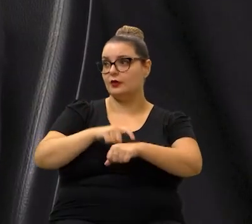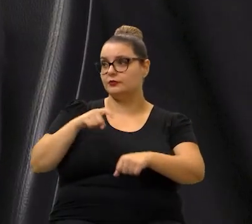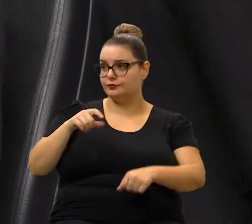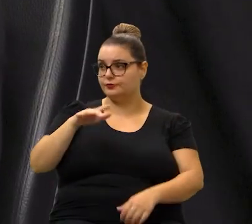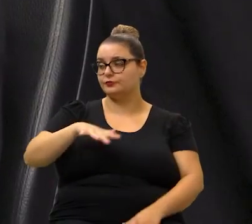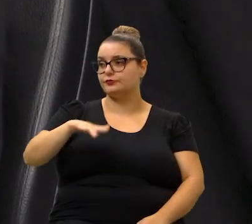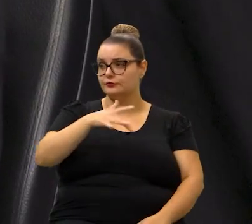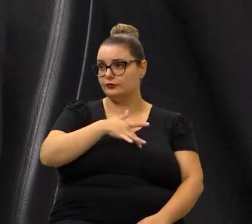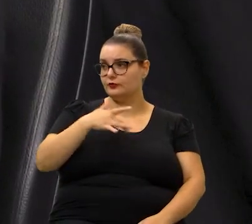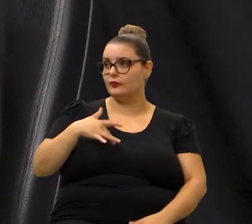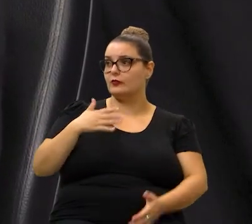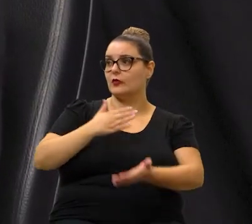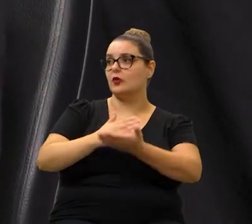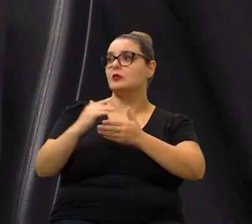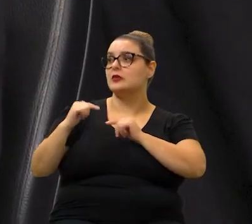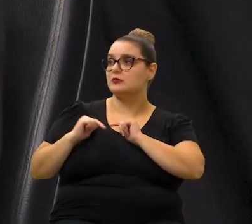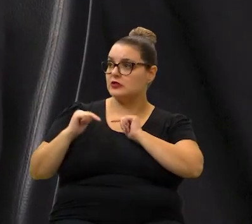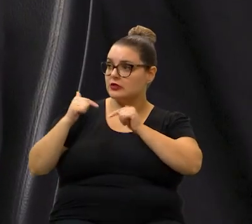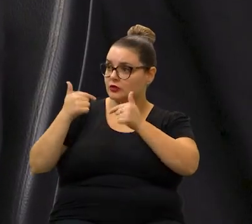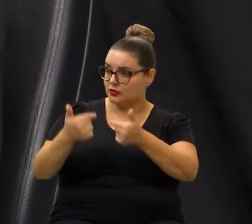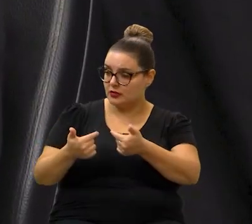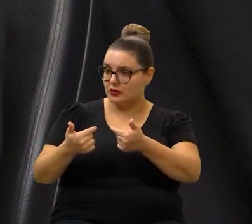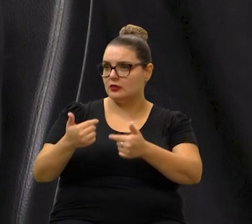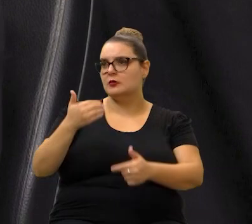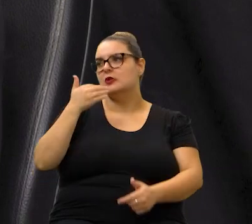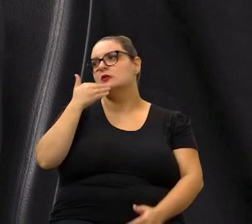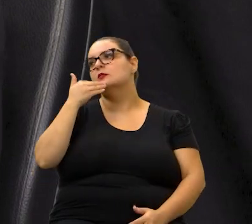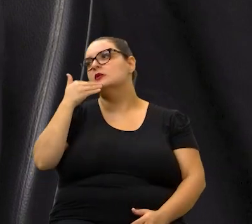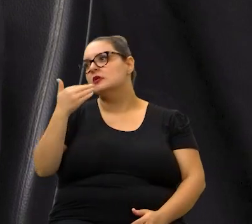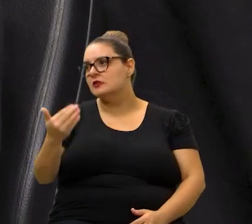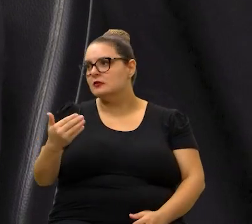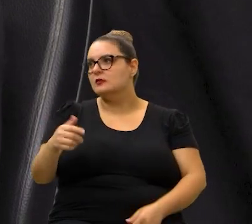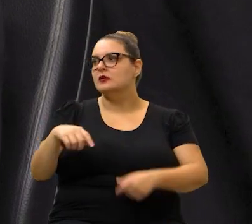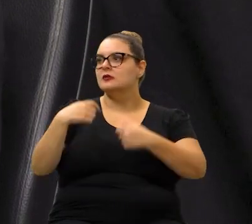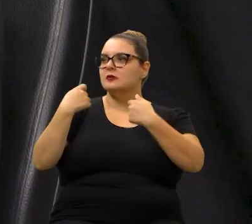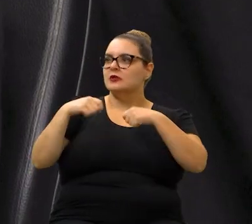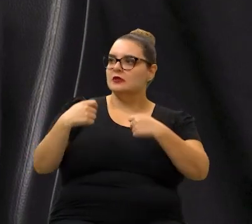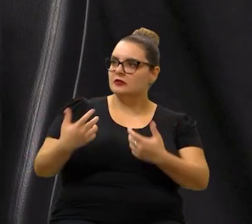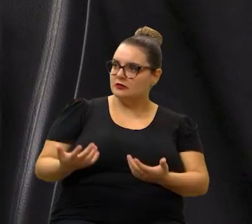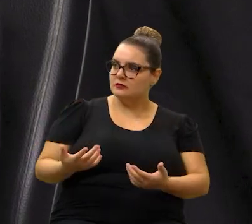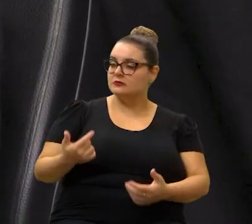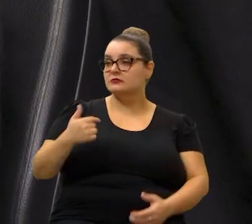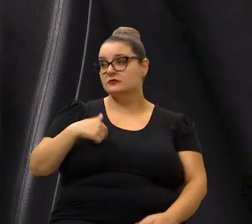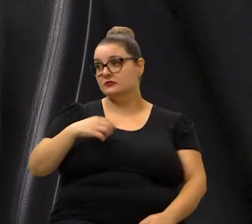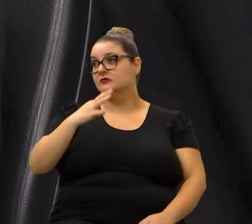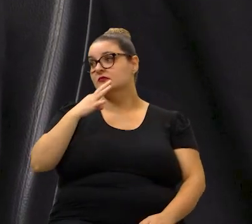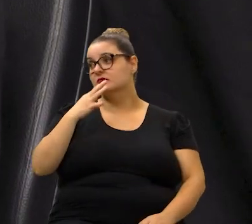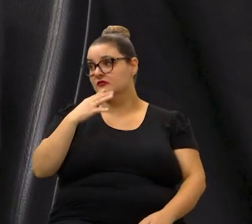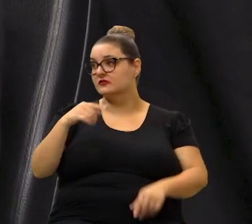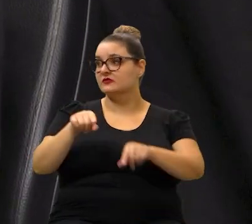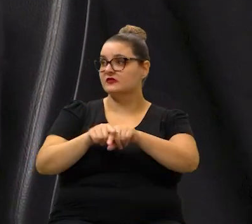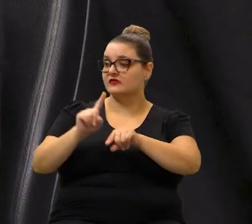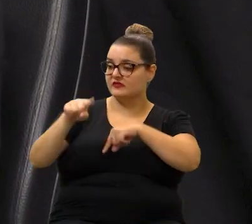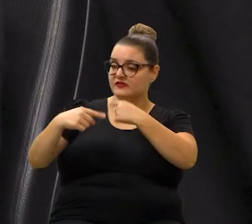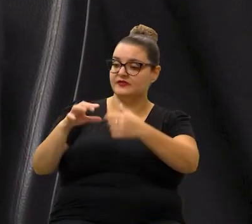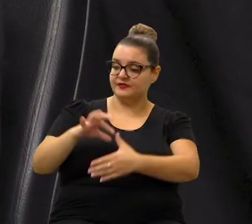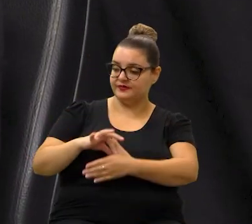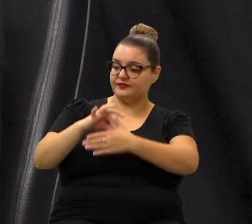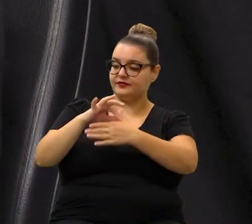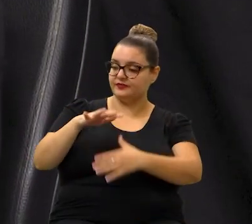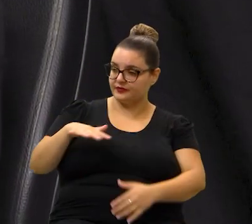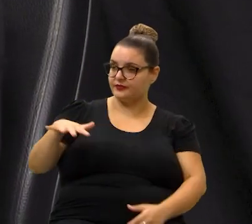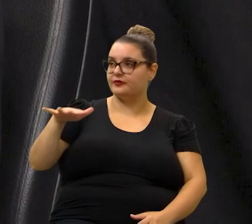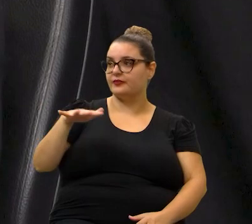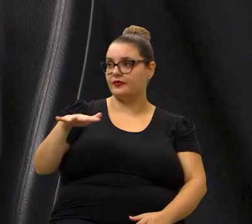Saúde nós começamos a lutar né pelas demandas pelas necessidades e eu fui conhecendo também outras lideranças